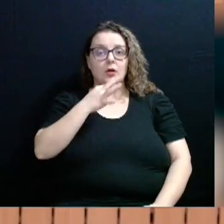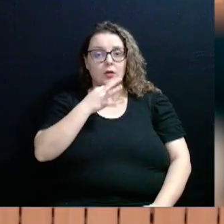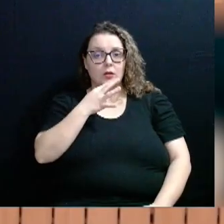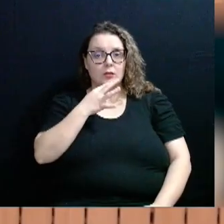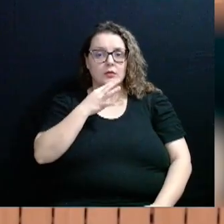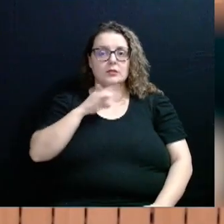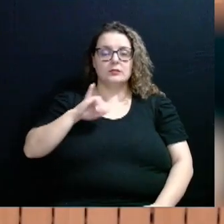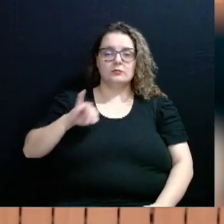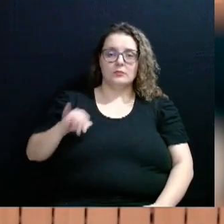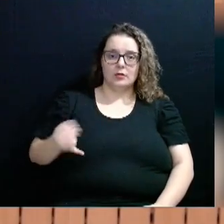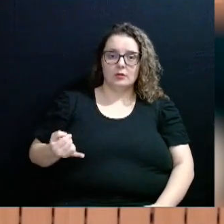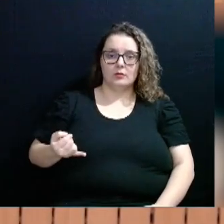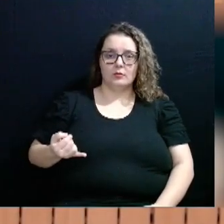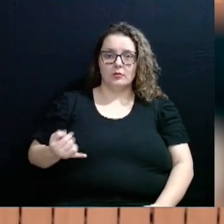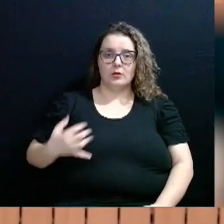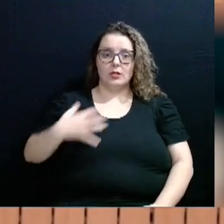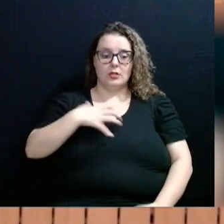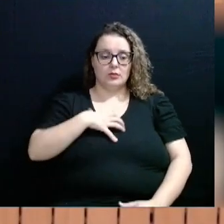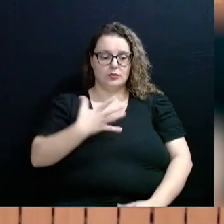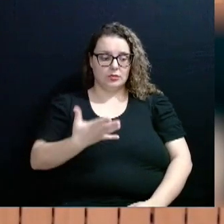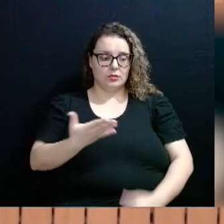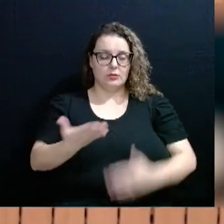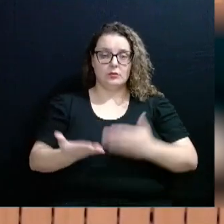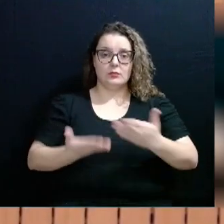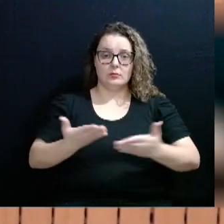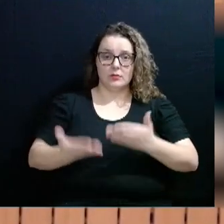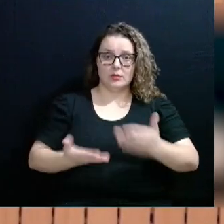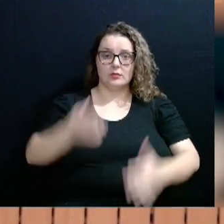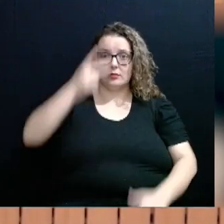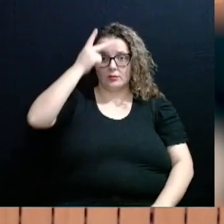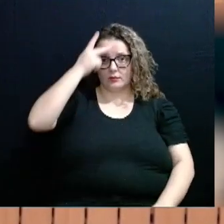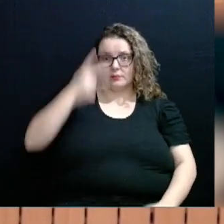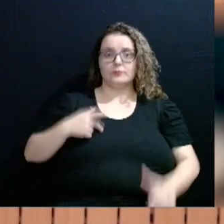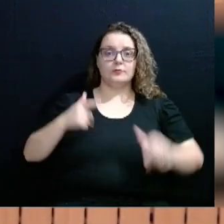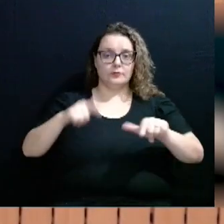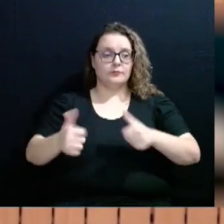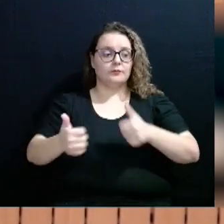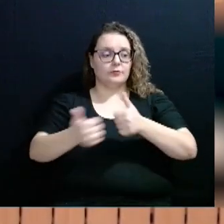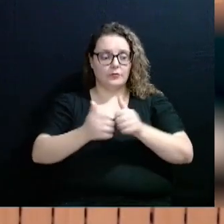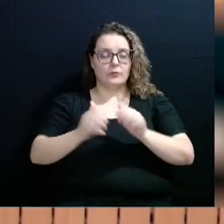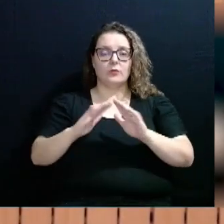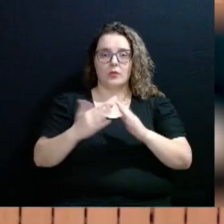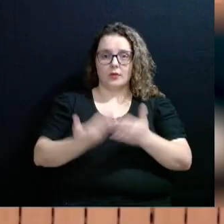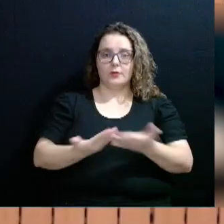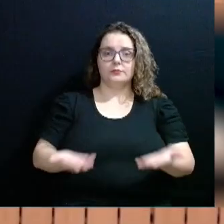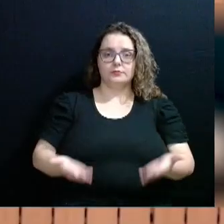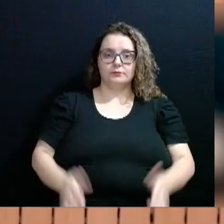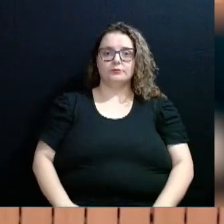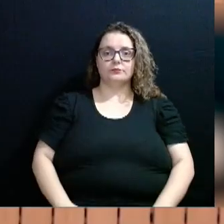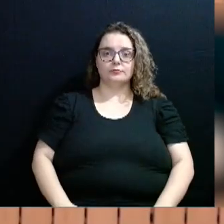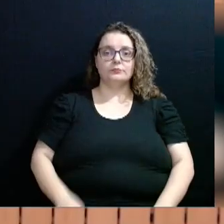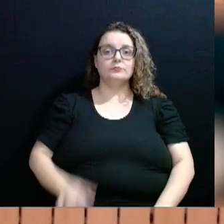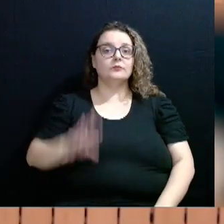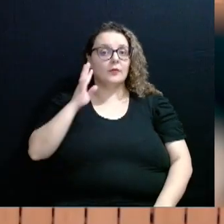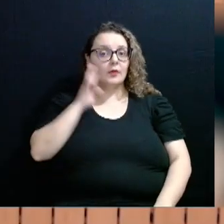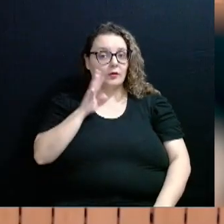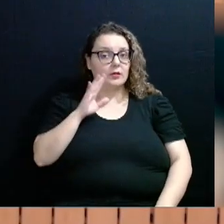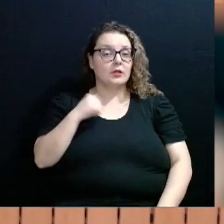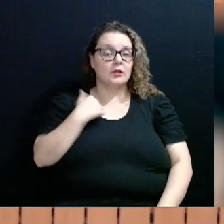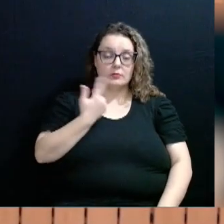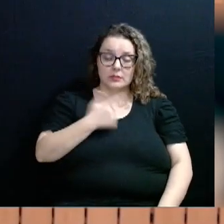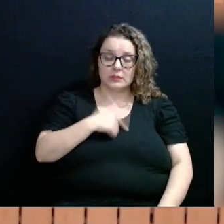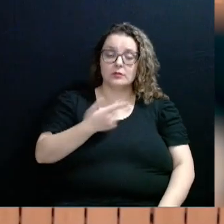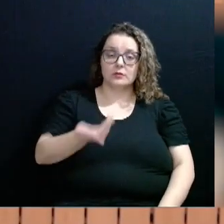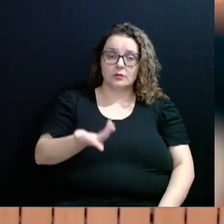o modo como vocês estão lidando com o próprio ambiente próximo da escola. Então, isso foi muito legal para nós. Conhecer